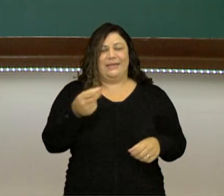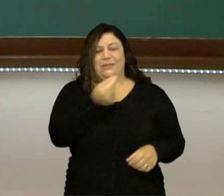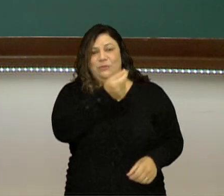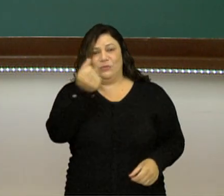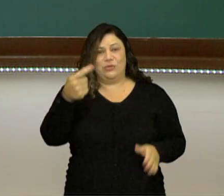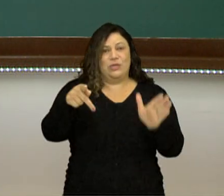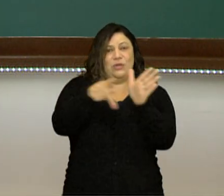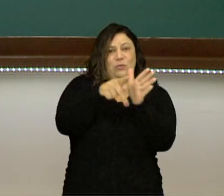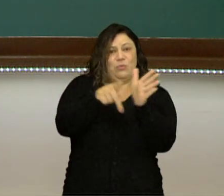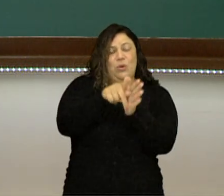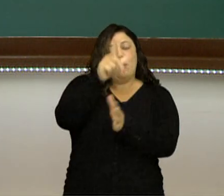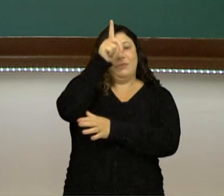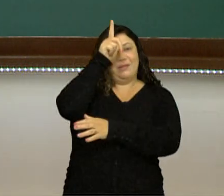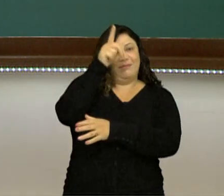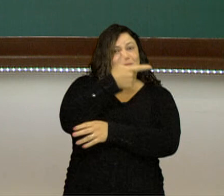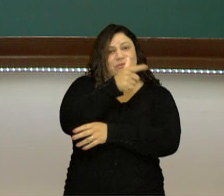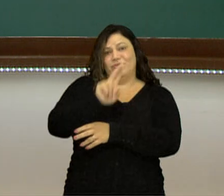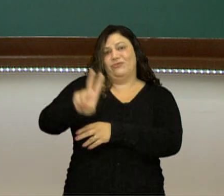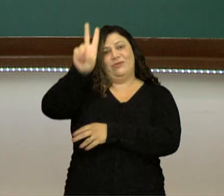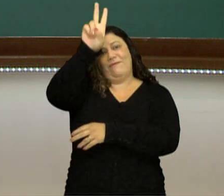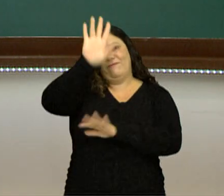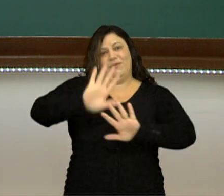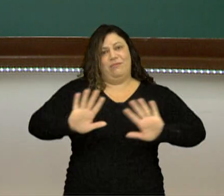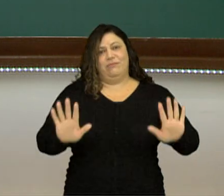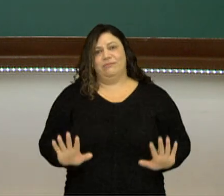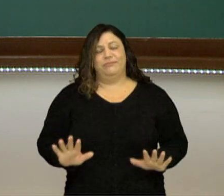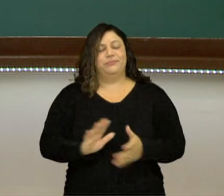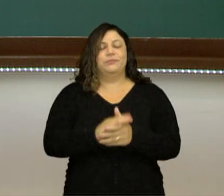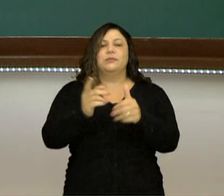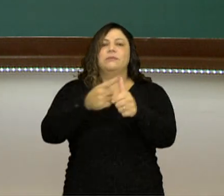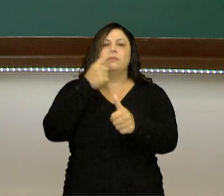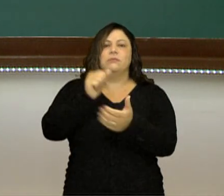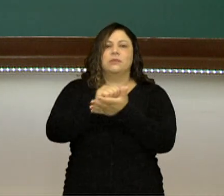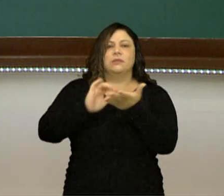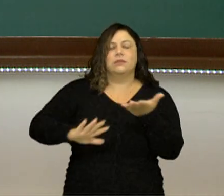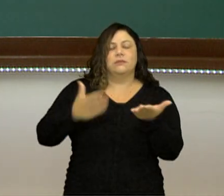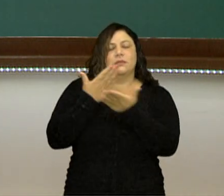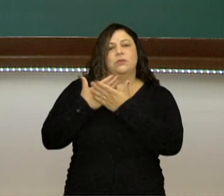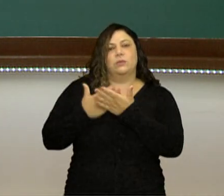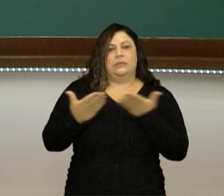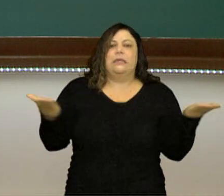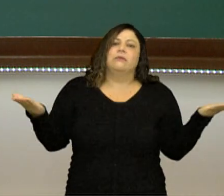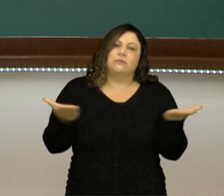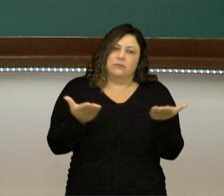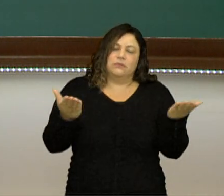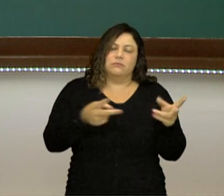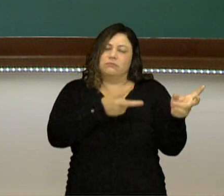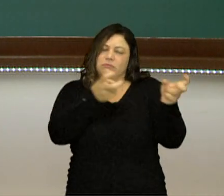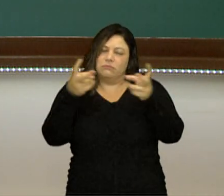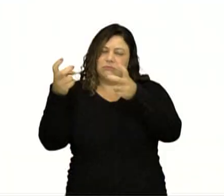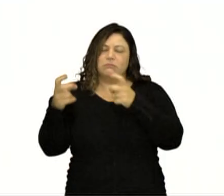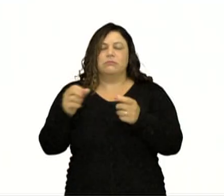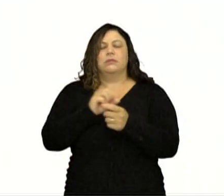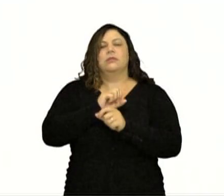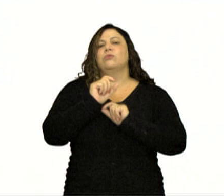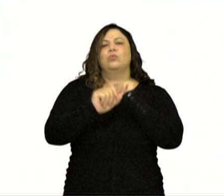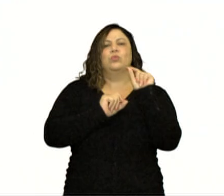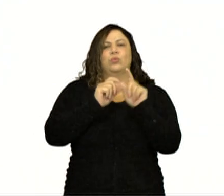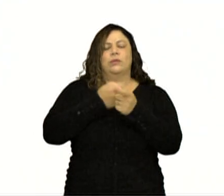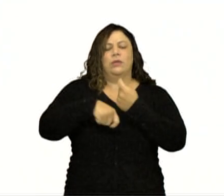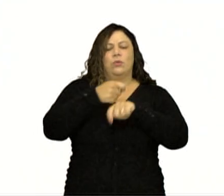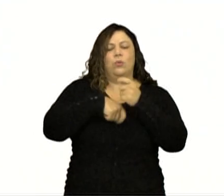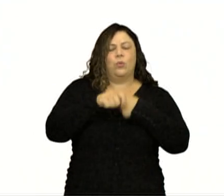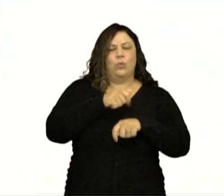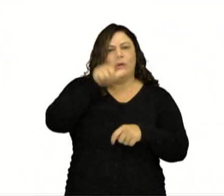Então vamos para a primeira atividade da nossa aula de hoje. verificando a situação econômica da Alemanha no